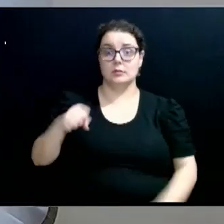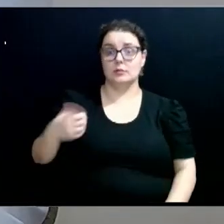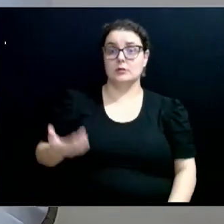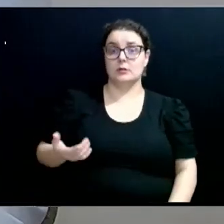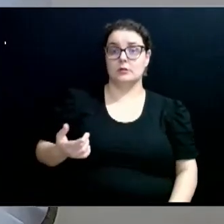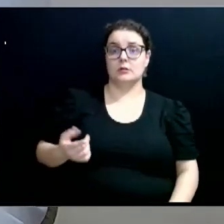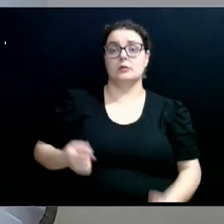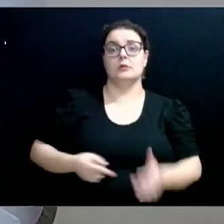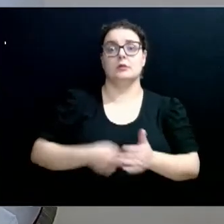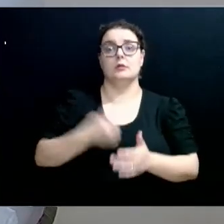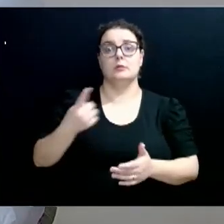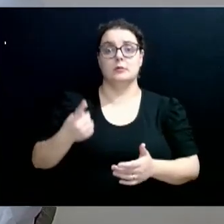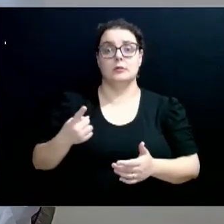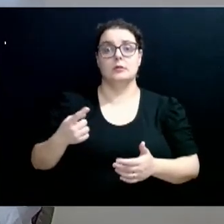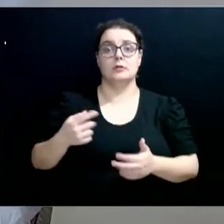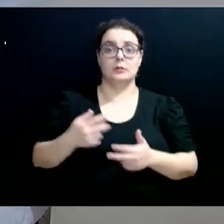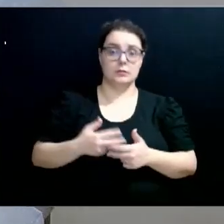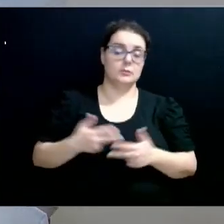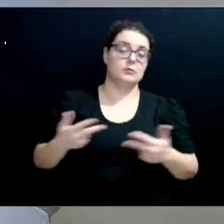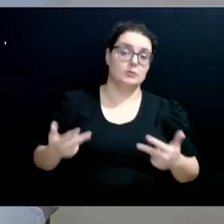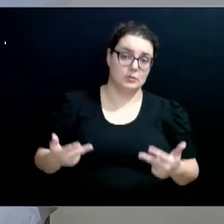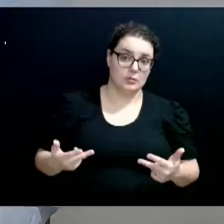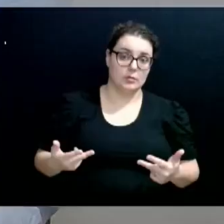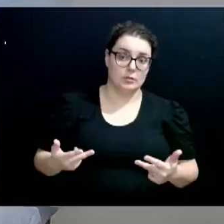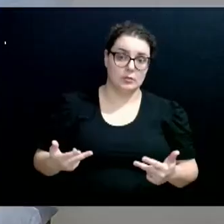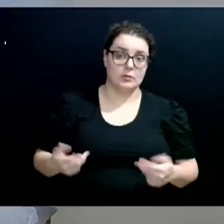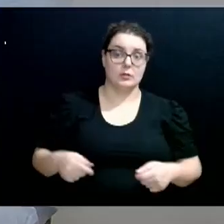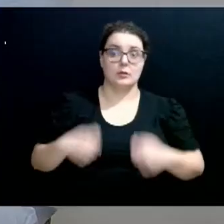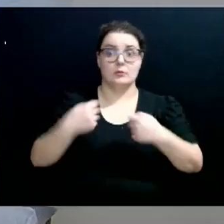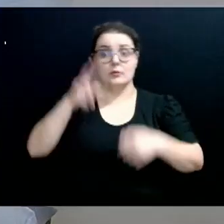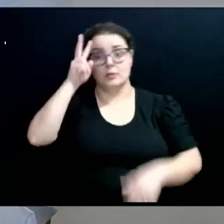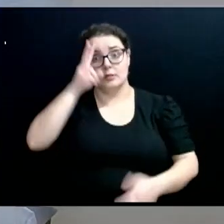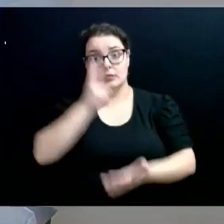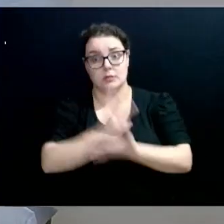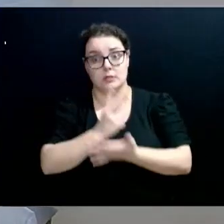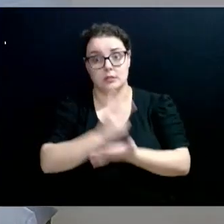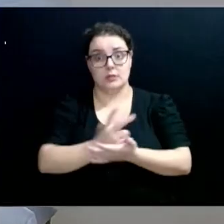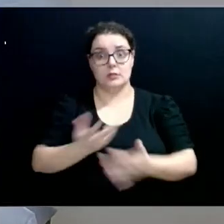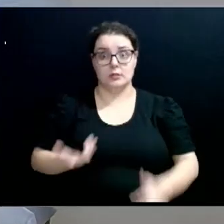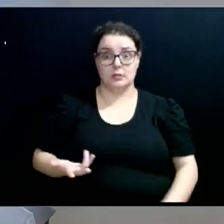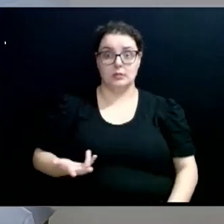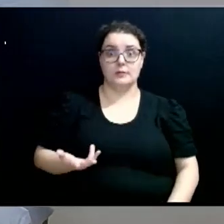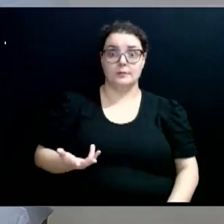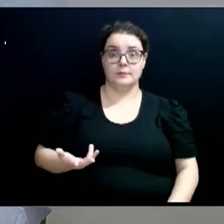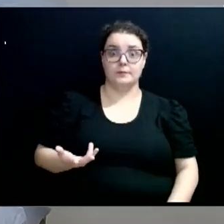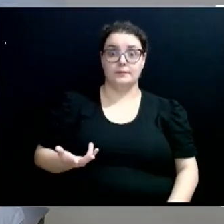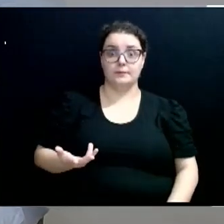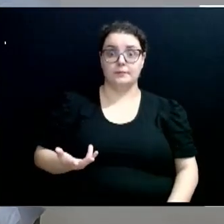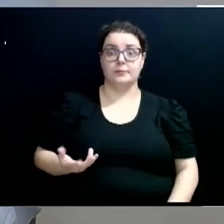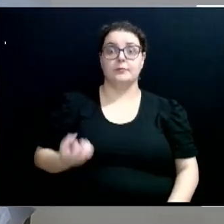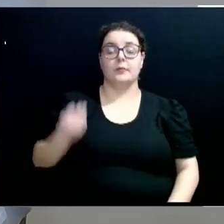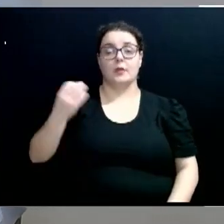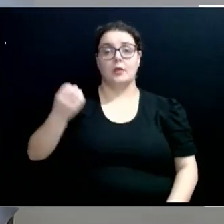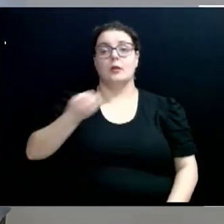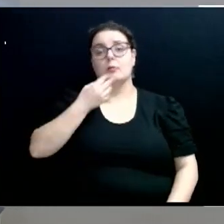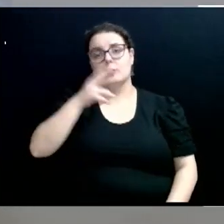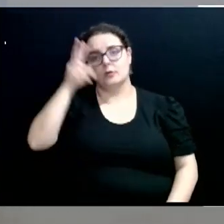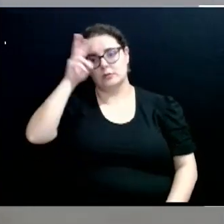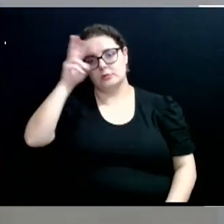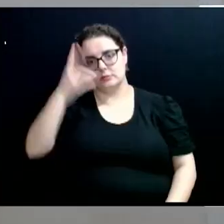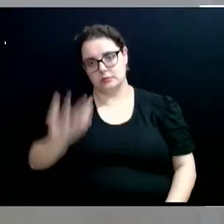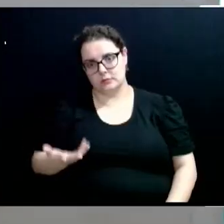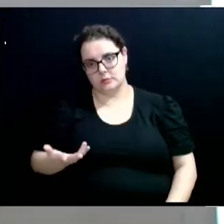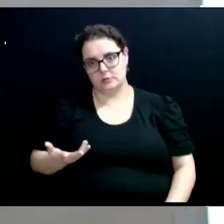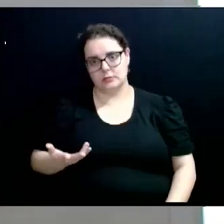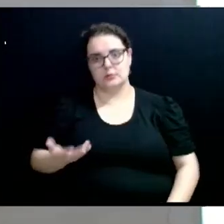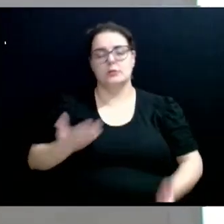ano? Sim, a primeira grande questão, né, que a gente deveria lembrar sempre é que a viagem deve lhe trazer boas